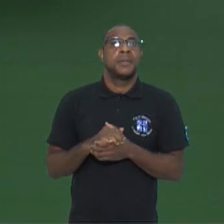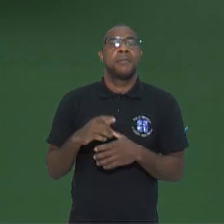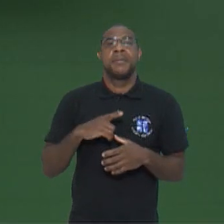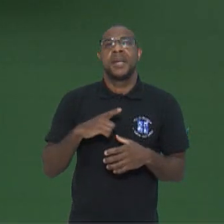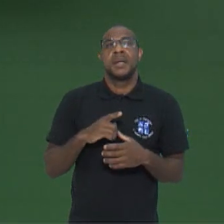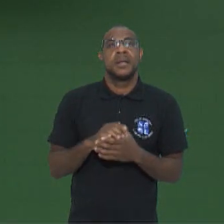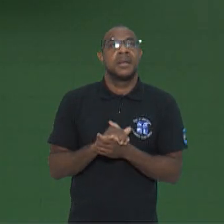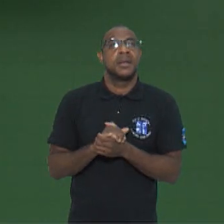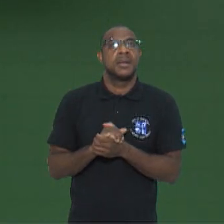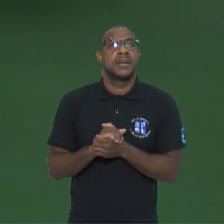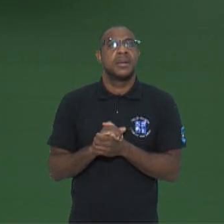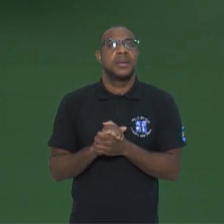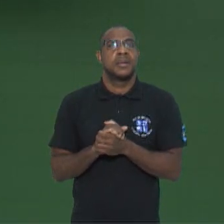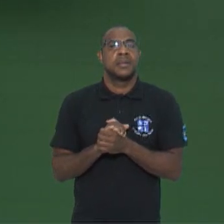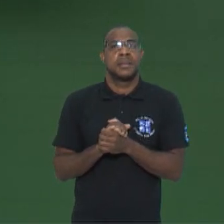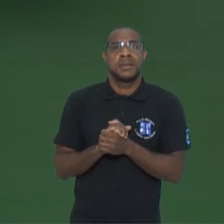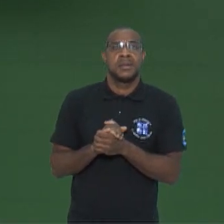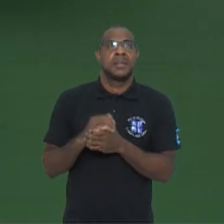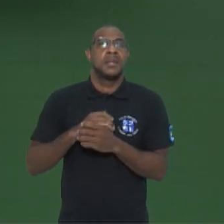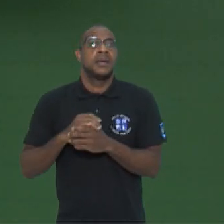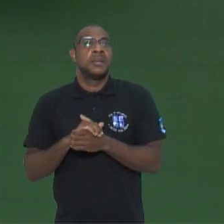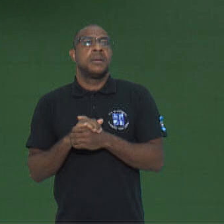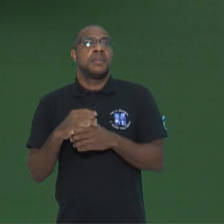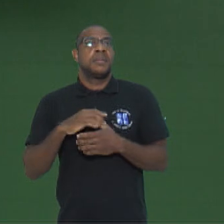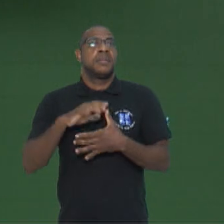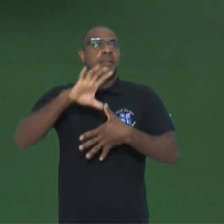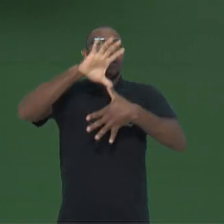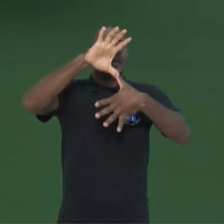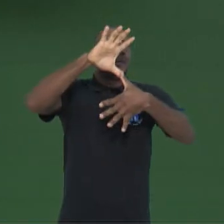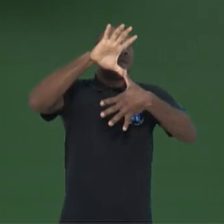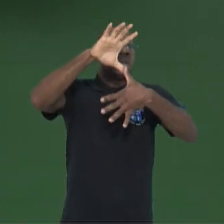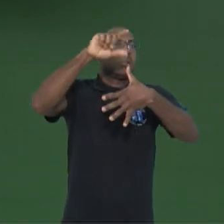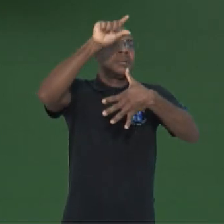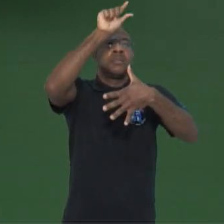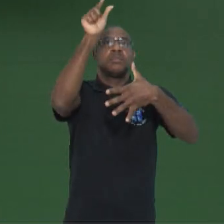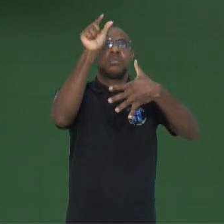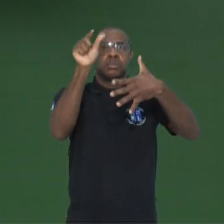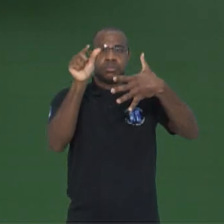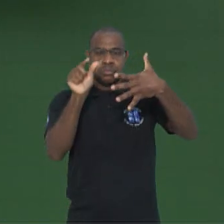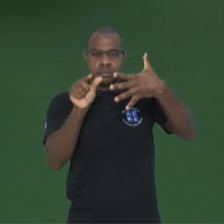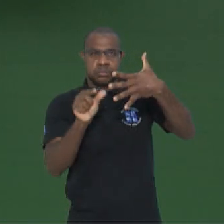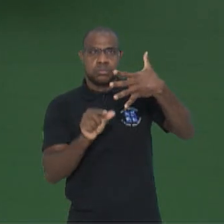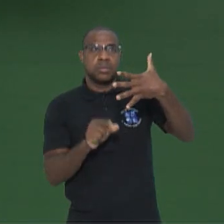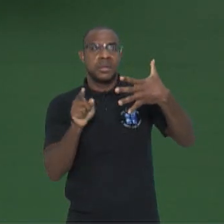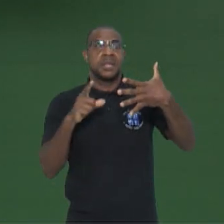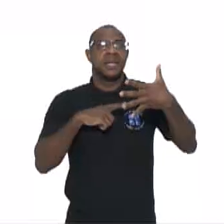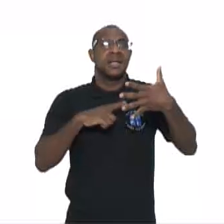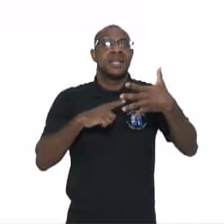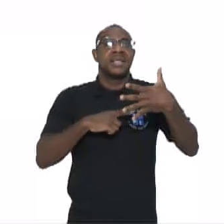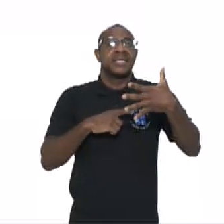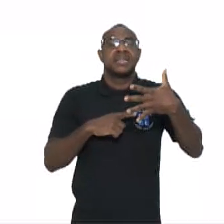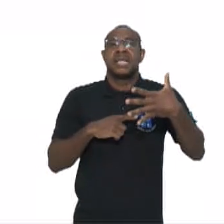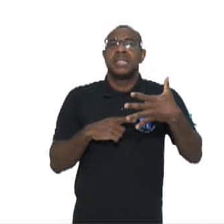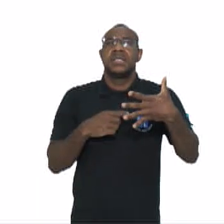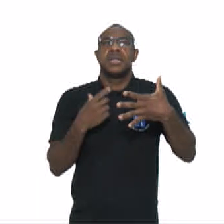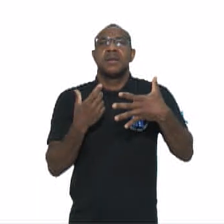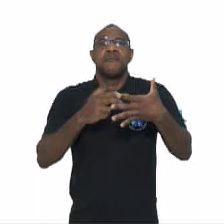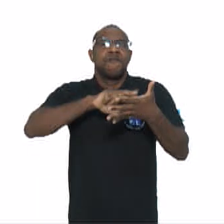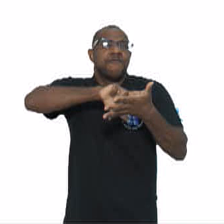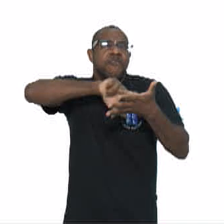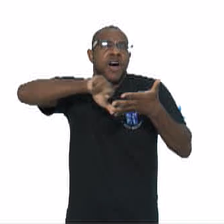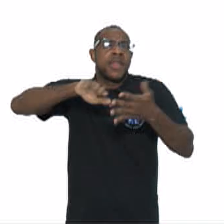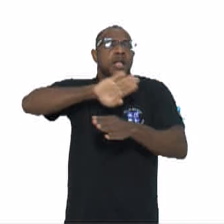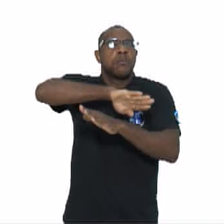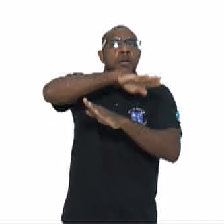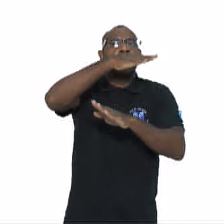costa oeste do nosso continente, e temos 104 montanhas que são acima de 6.000 metros, ou seja, a Cordilheira dos